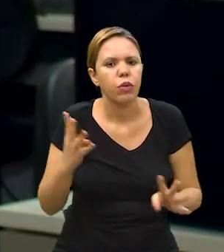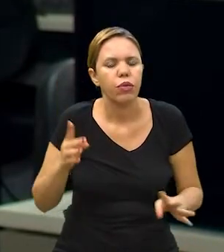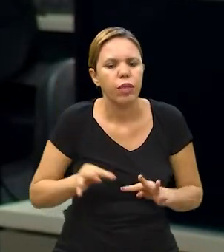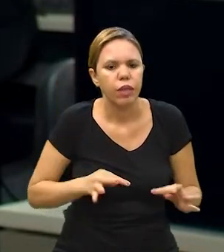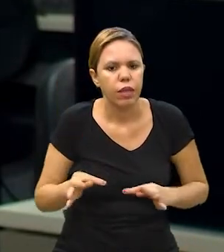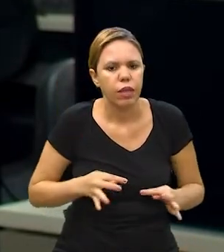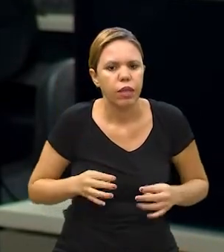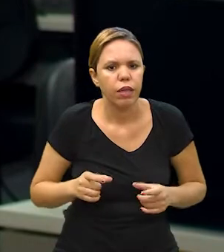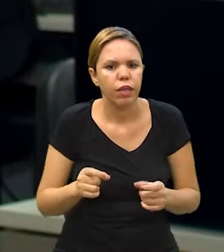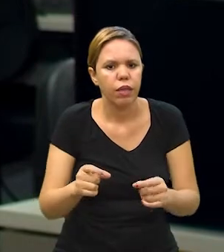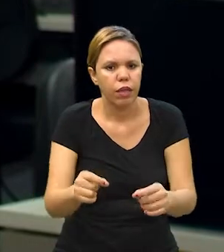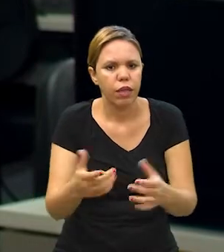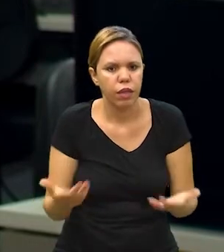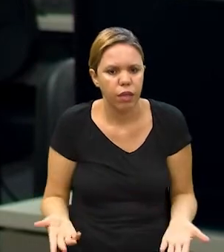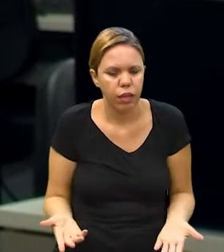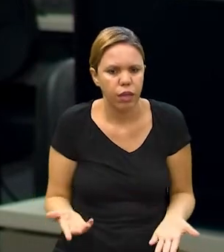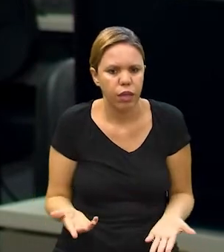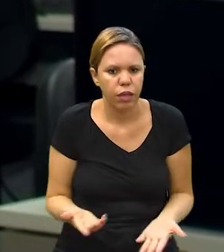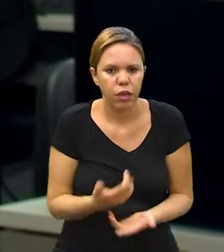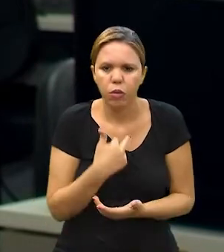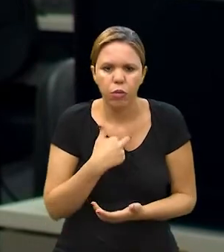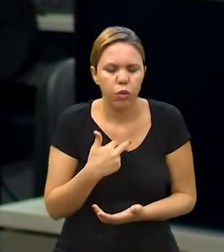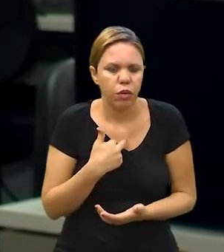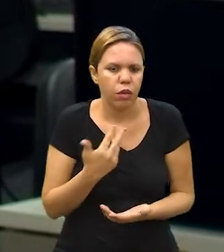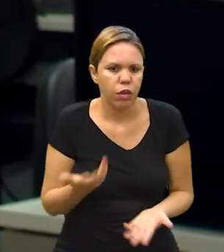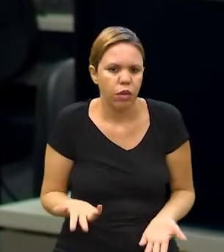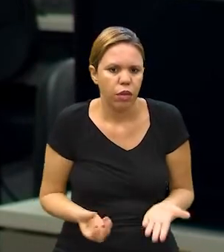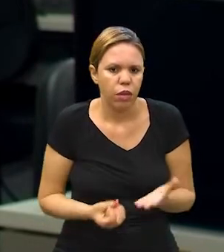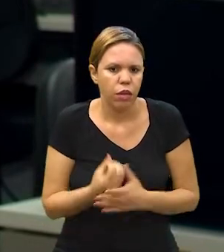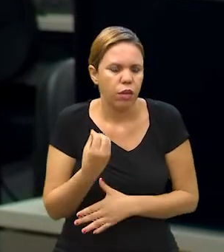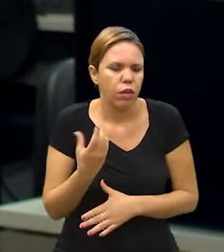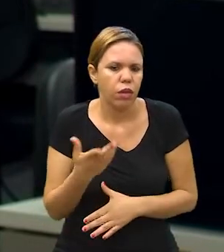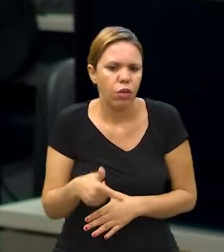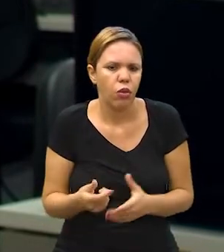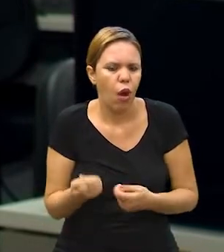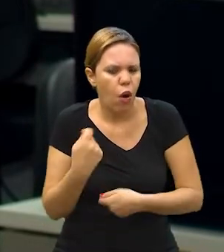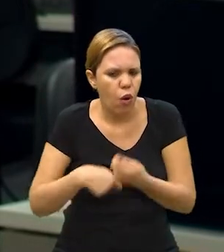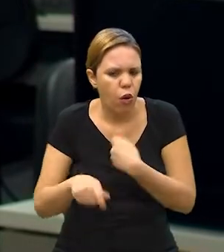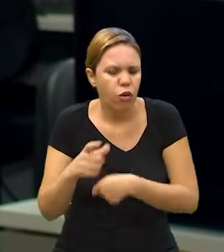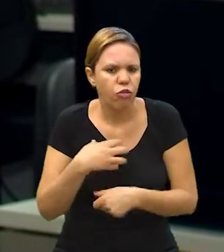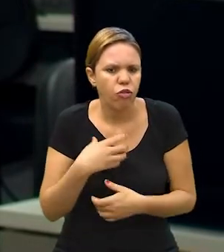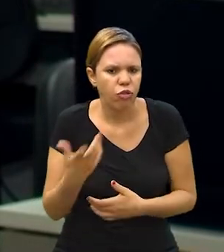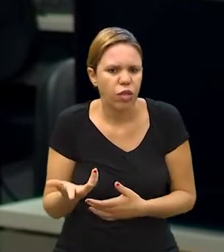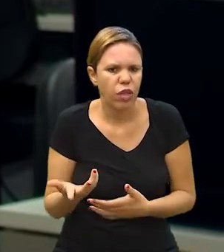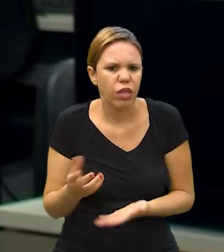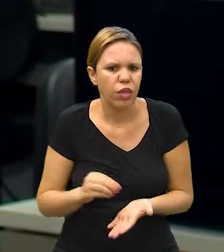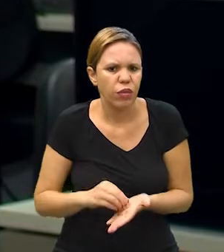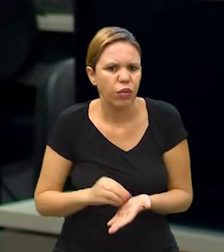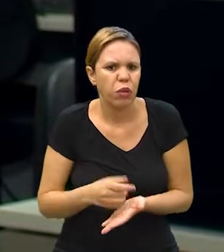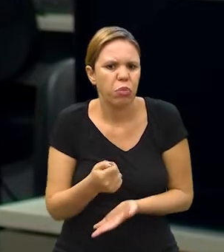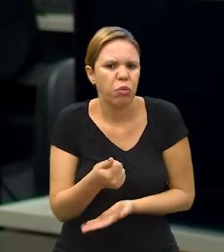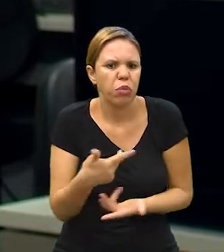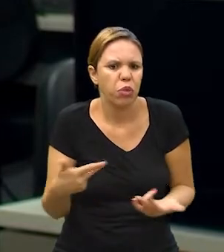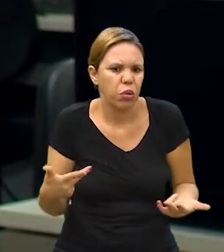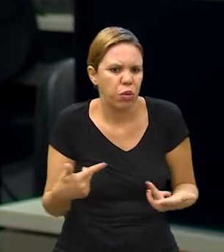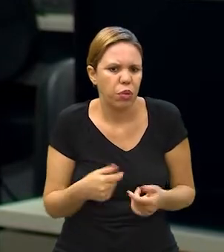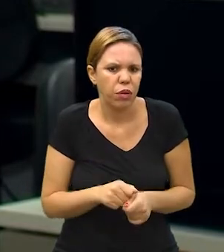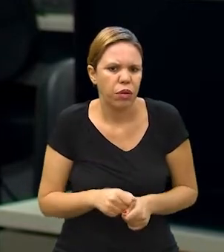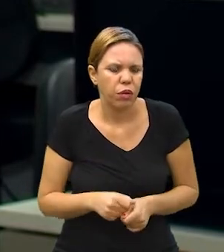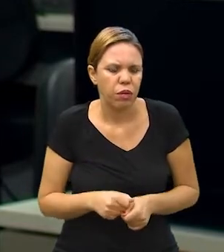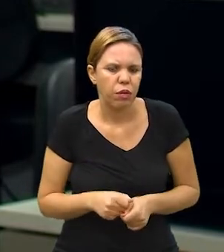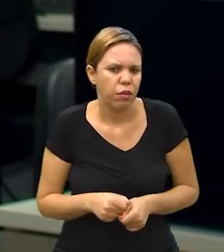tratamento de câncer, particularmente, é uma fila que não poderia ser gerida da maneira complacente, pouco,